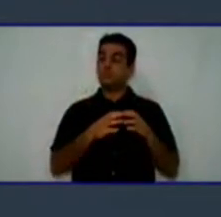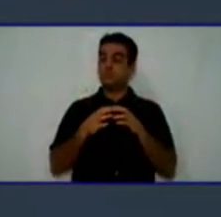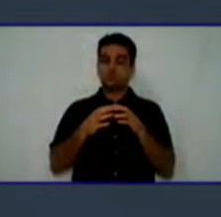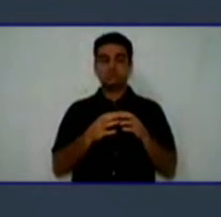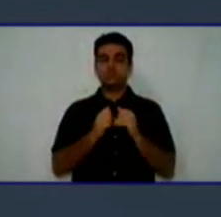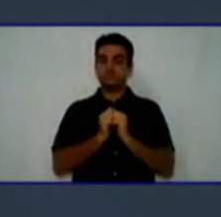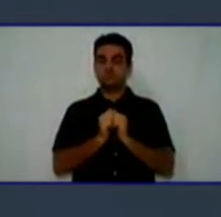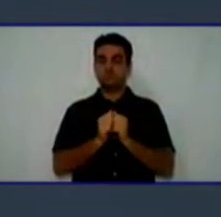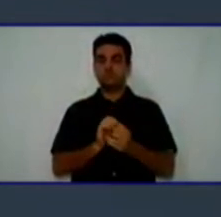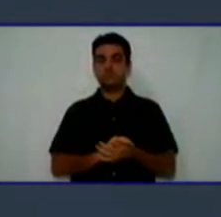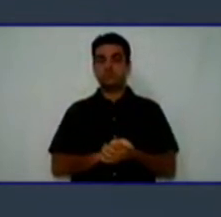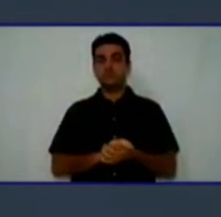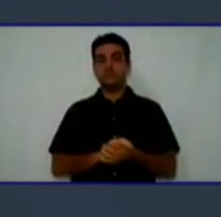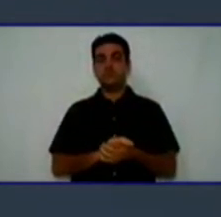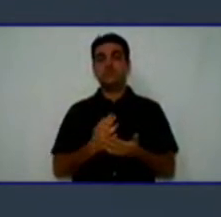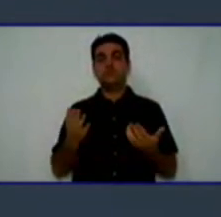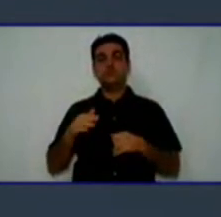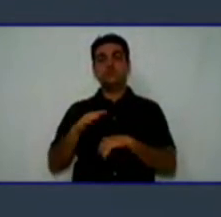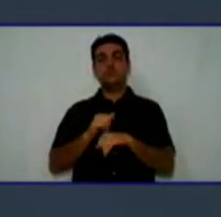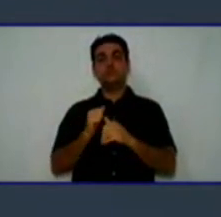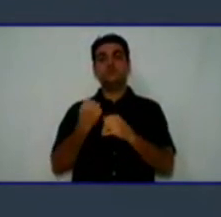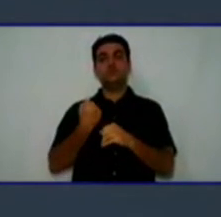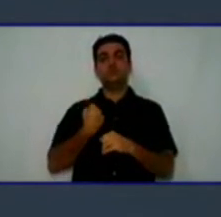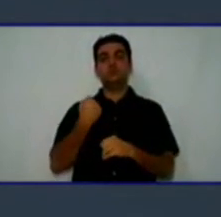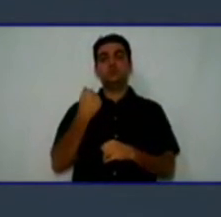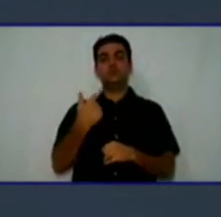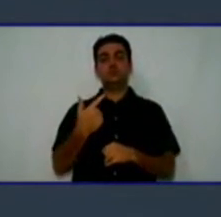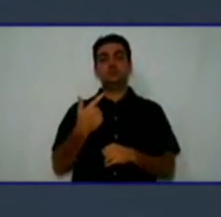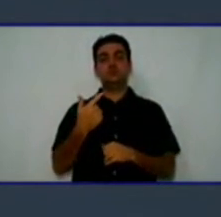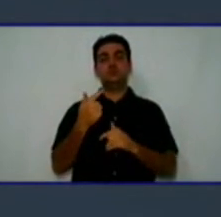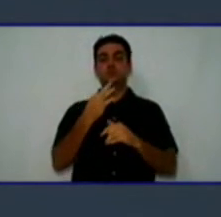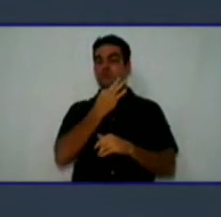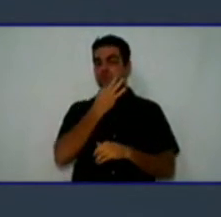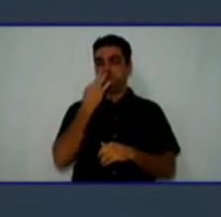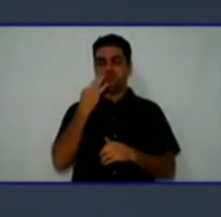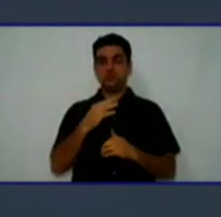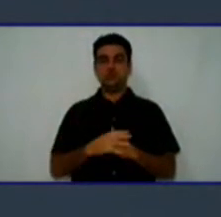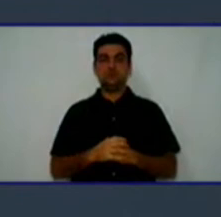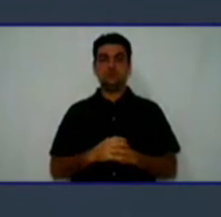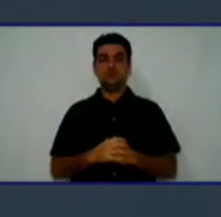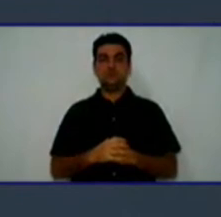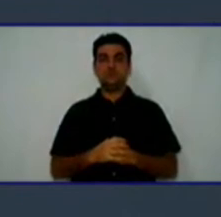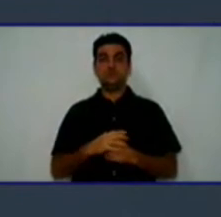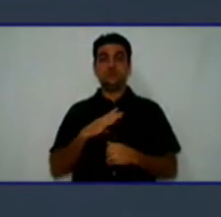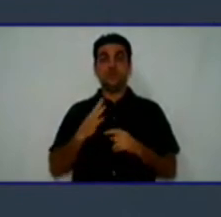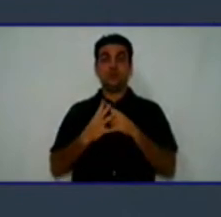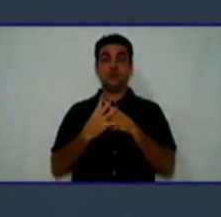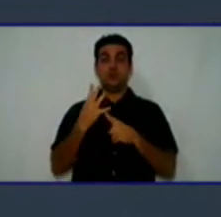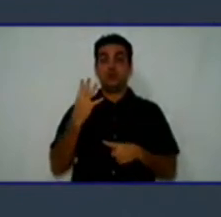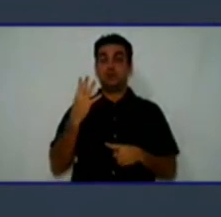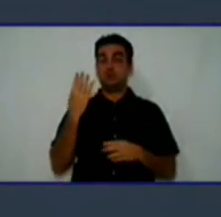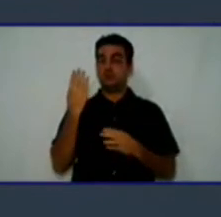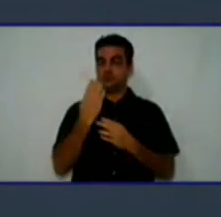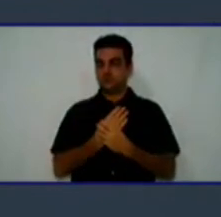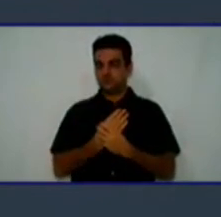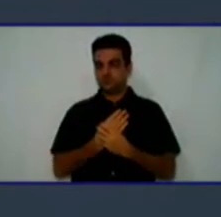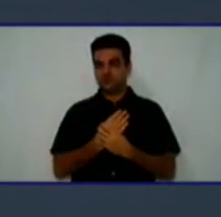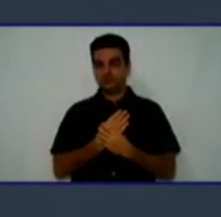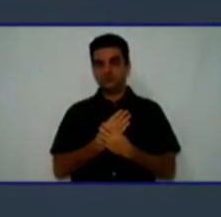unânime. Chamo a julgamento a lista número 2 do ministro Tarcísio Vieira de Carvalho Neto, com 4